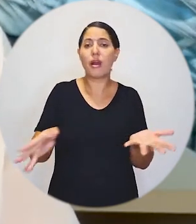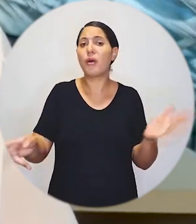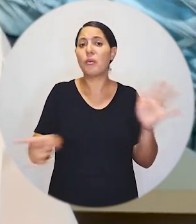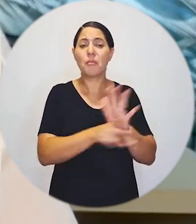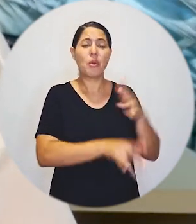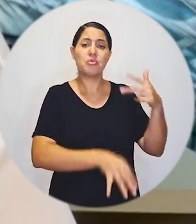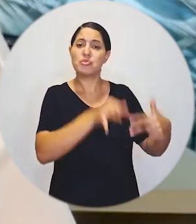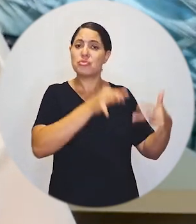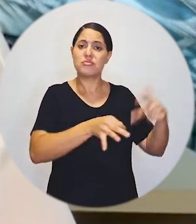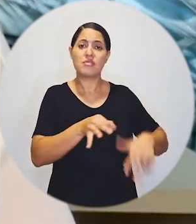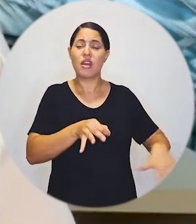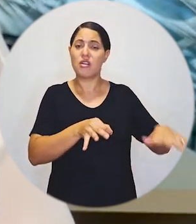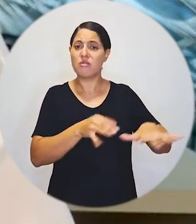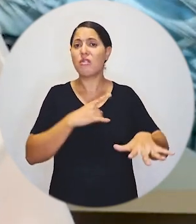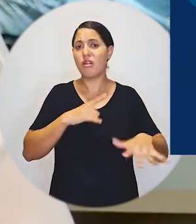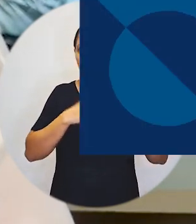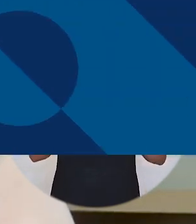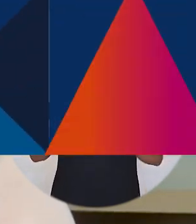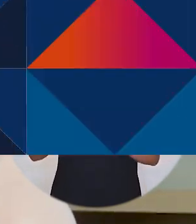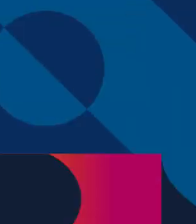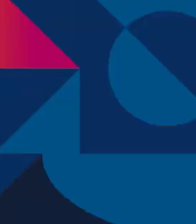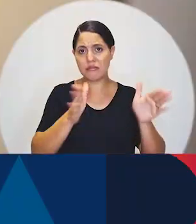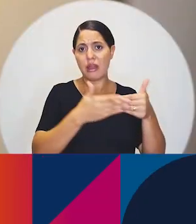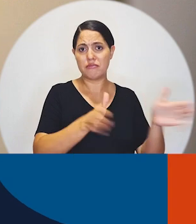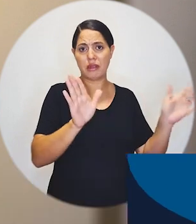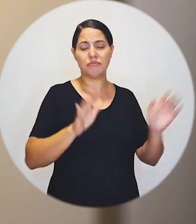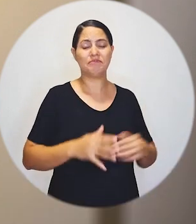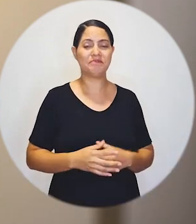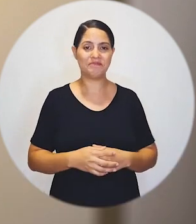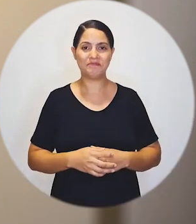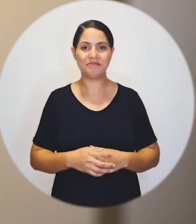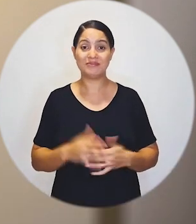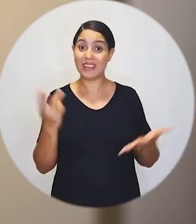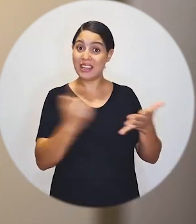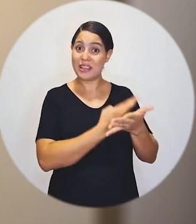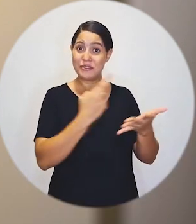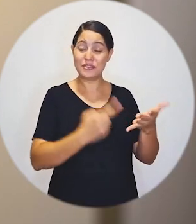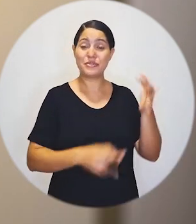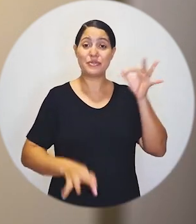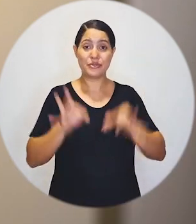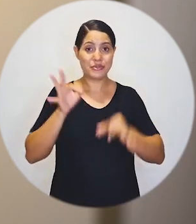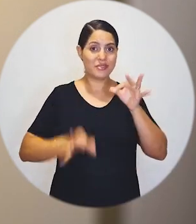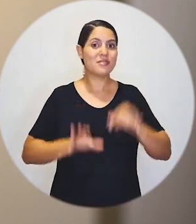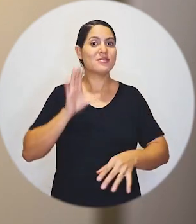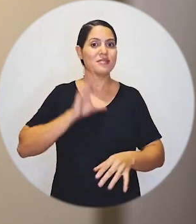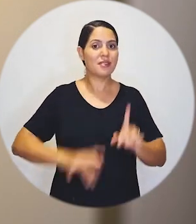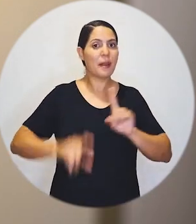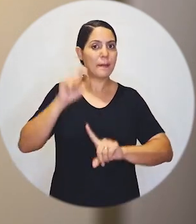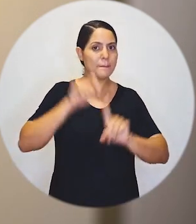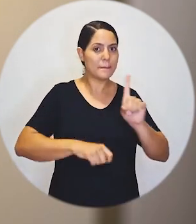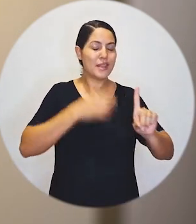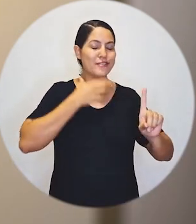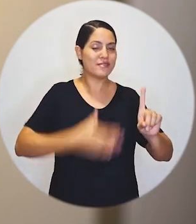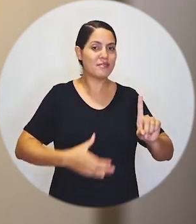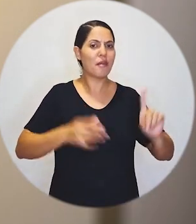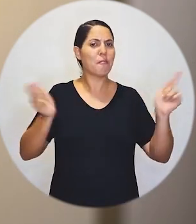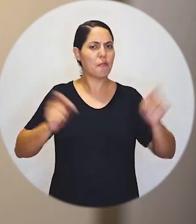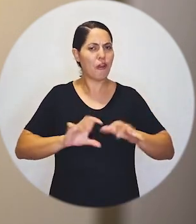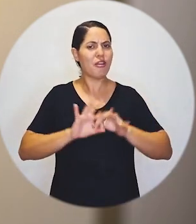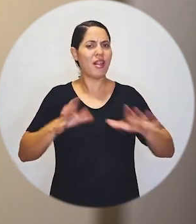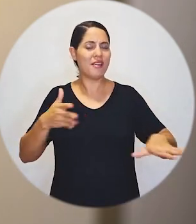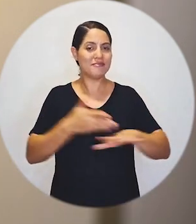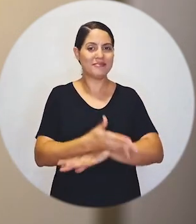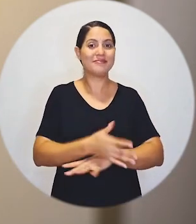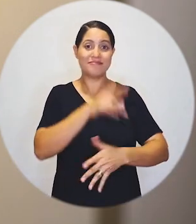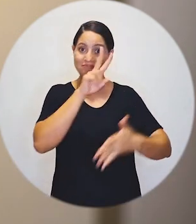multiportas que o próprio judiciário nos proporciona. A revista Justiça e Cidadania, edição de dezembro, já está